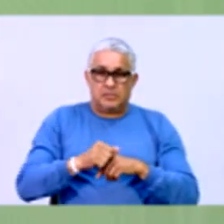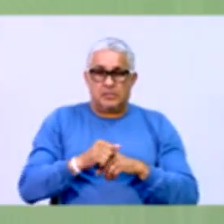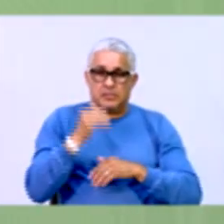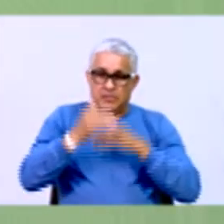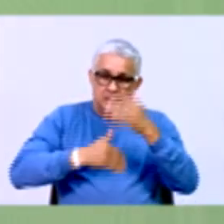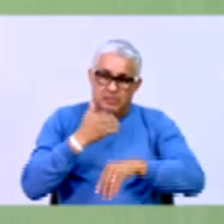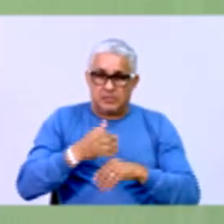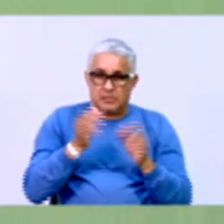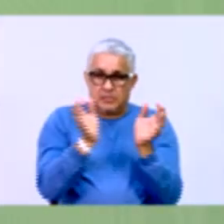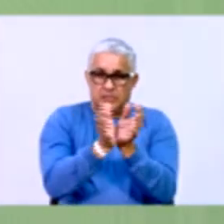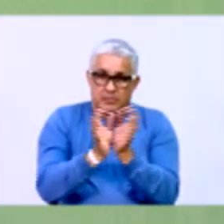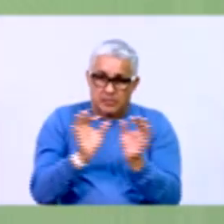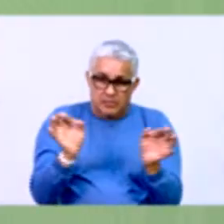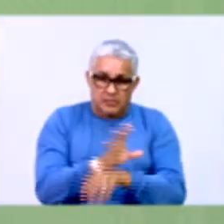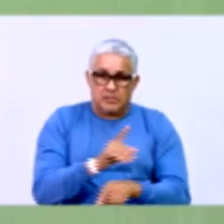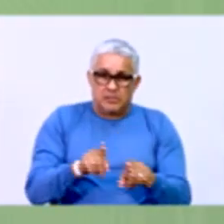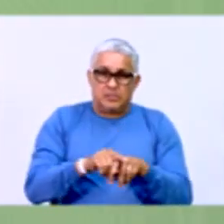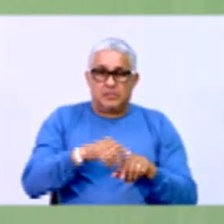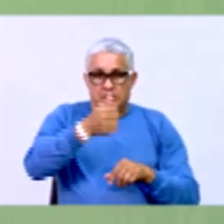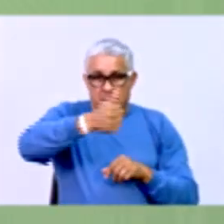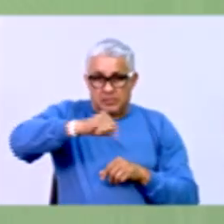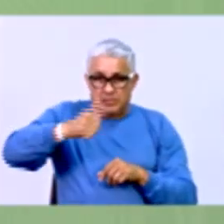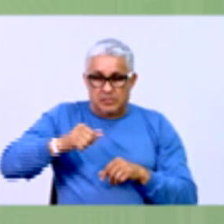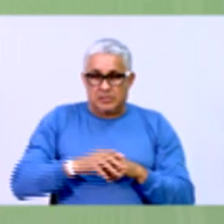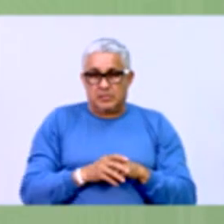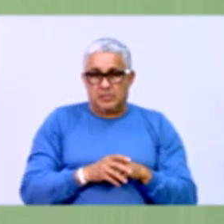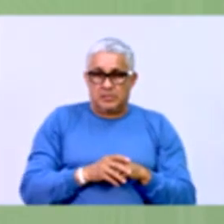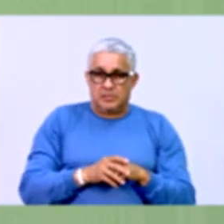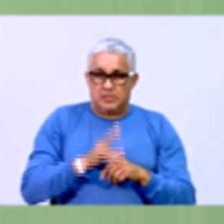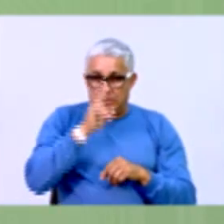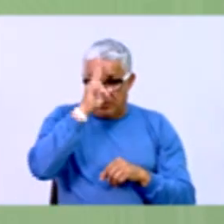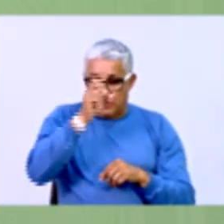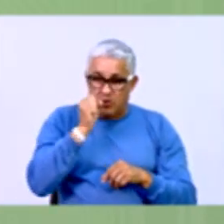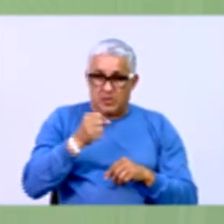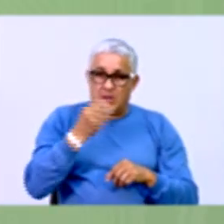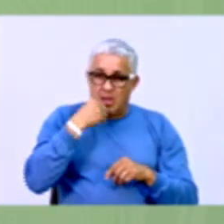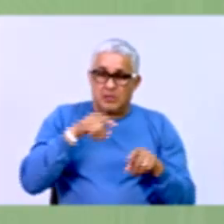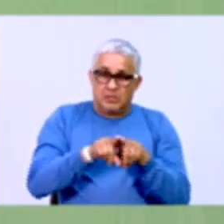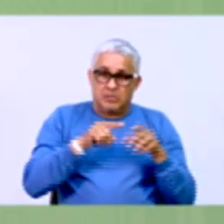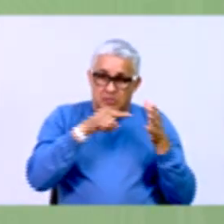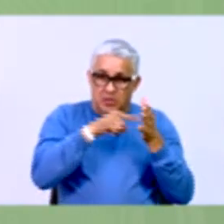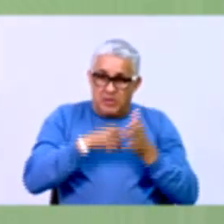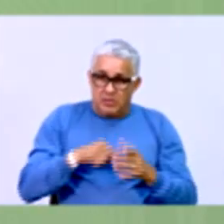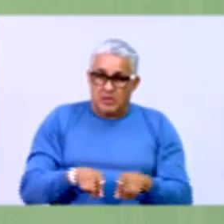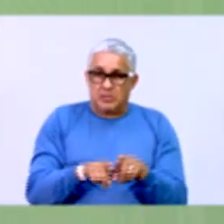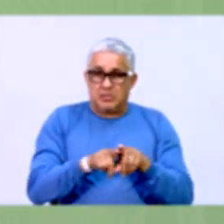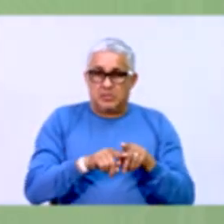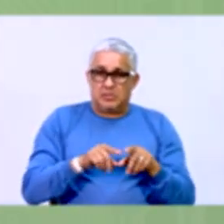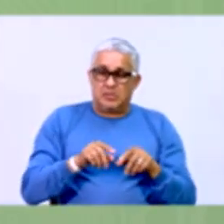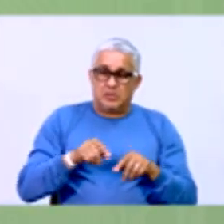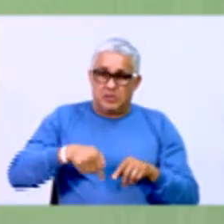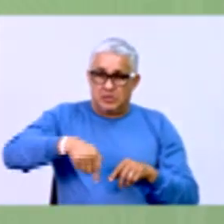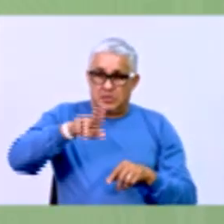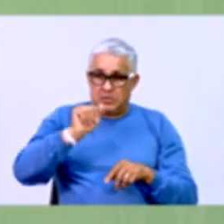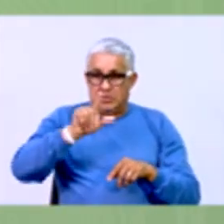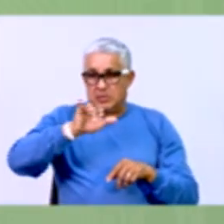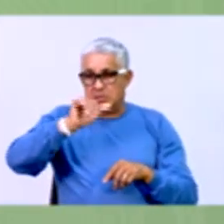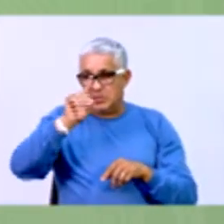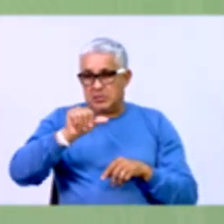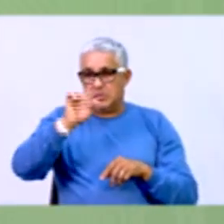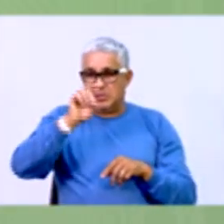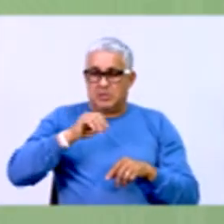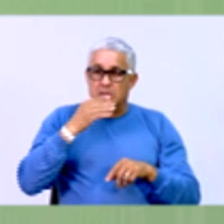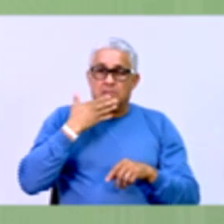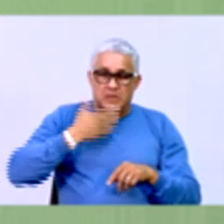que realizou. Essa avaliação deve considerar pontos fortes e fracos da equipe, visando a busca de uma qualidade cada vez maior da